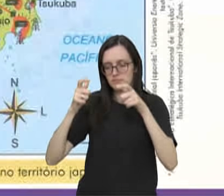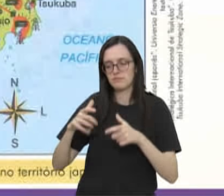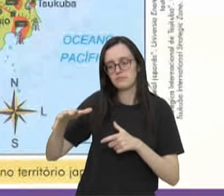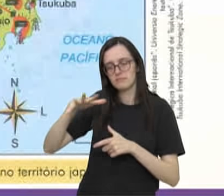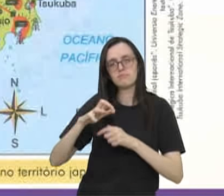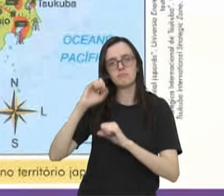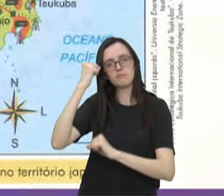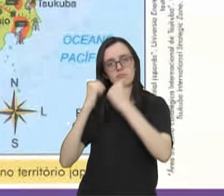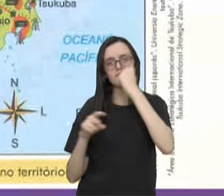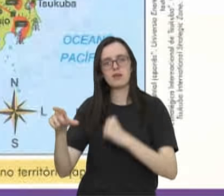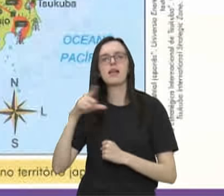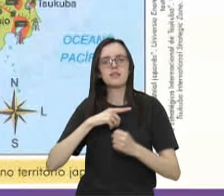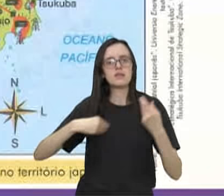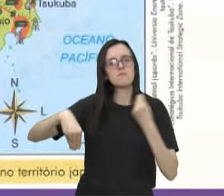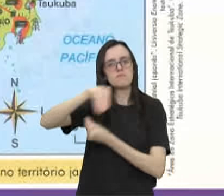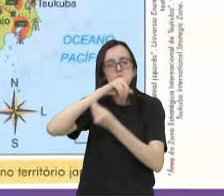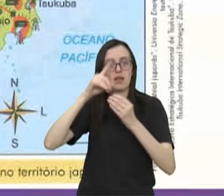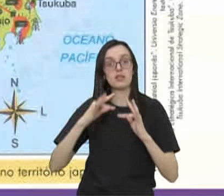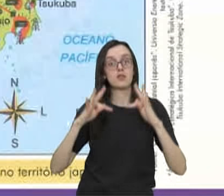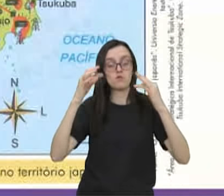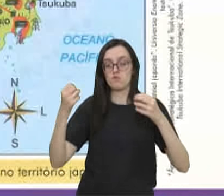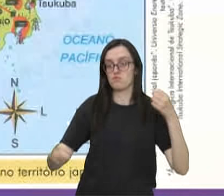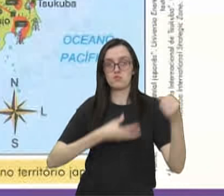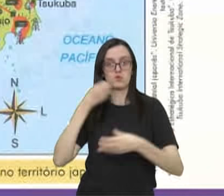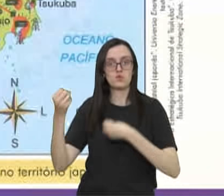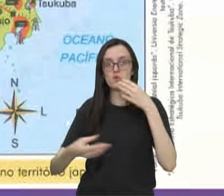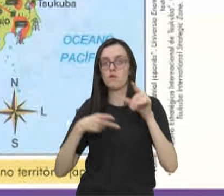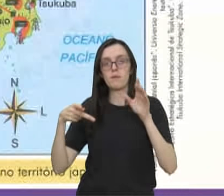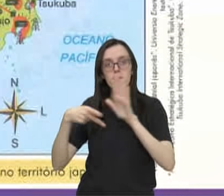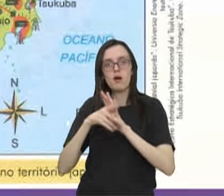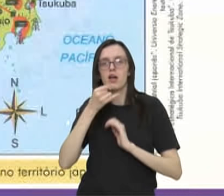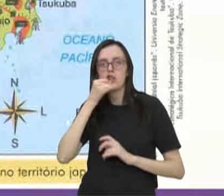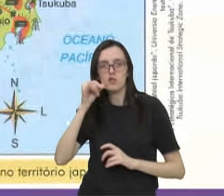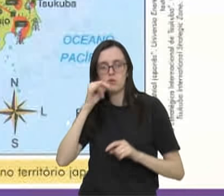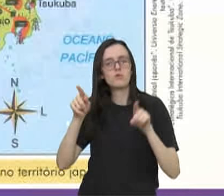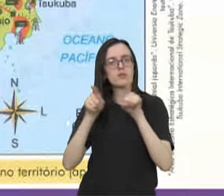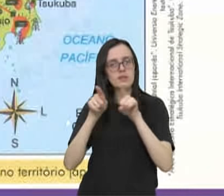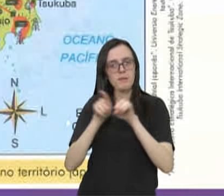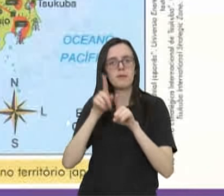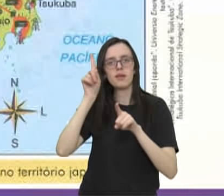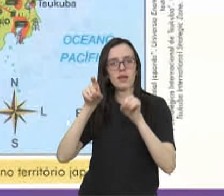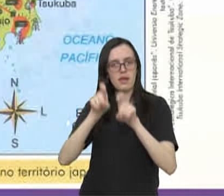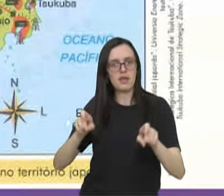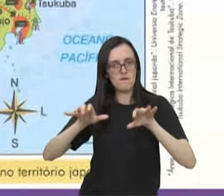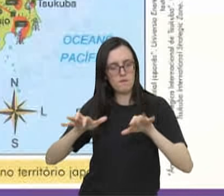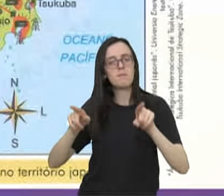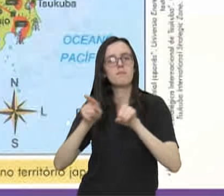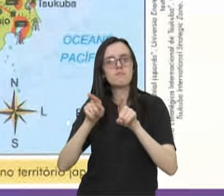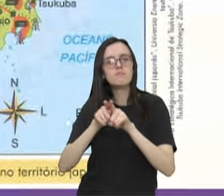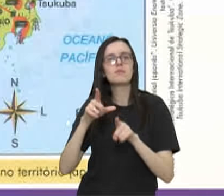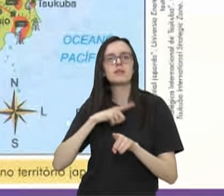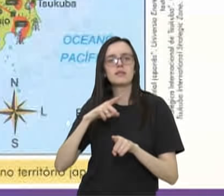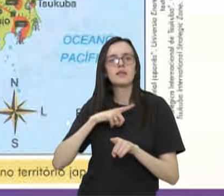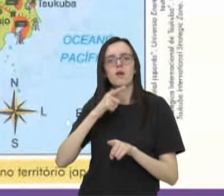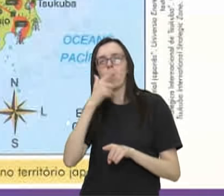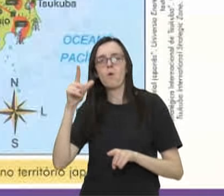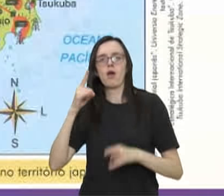japonês ele envolve tecnologia moderna em microeletrônica e informática e domina a tecnologia de aplicação